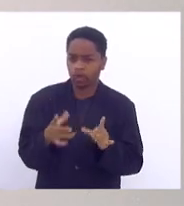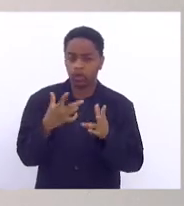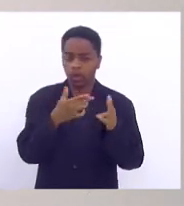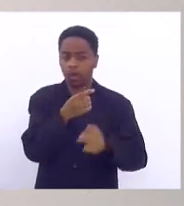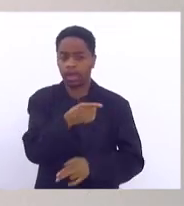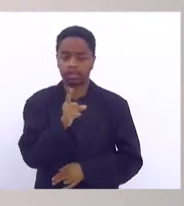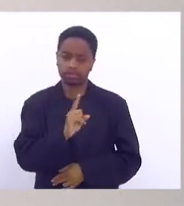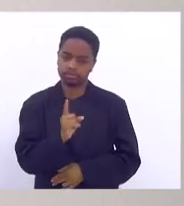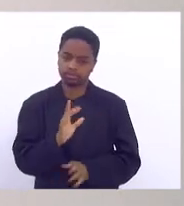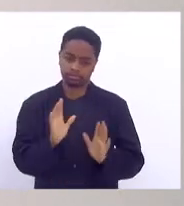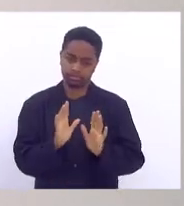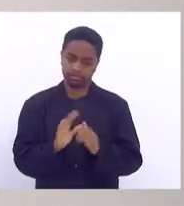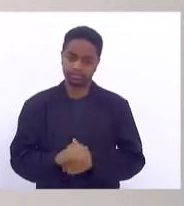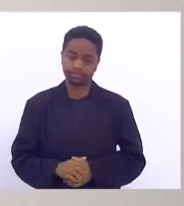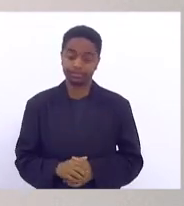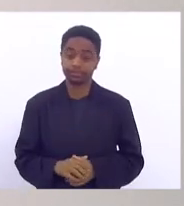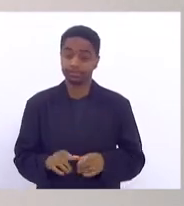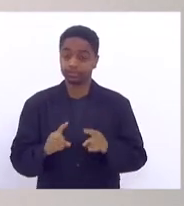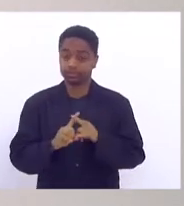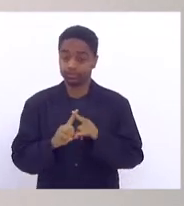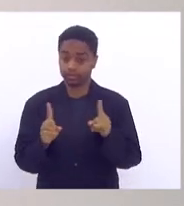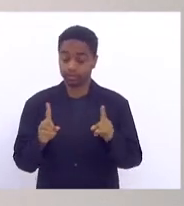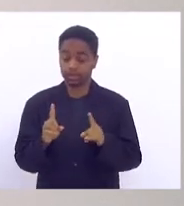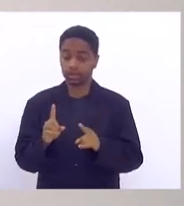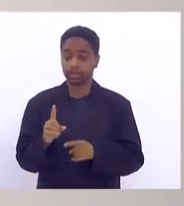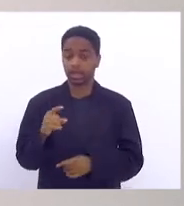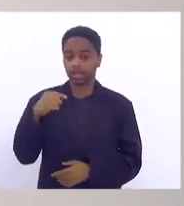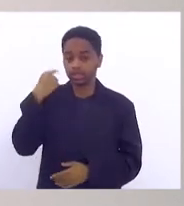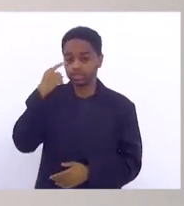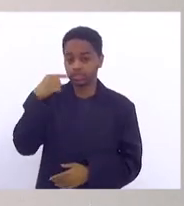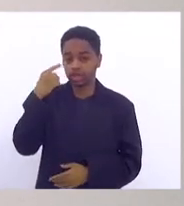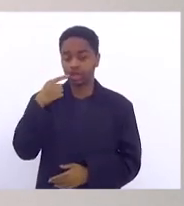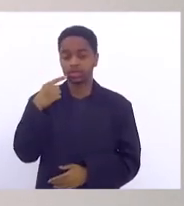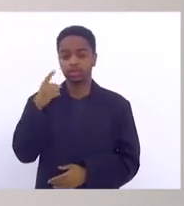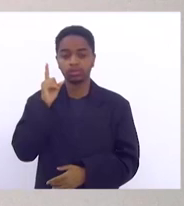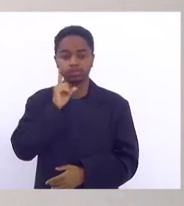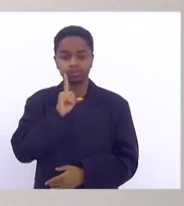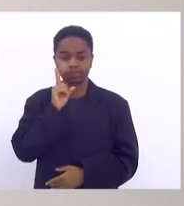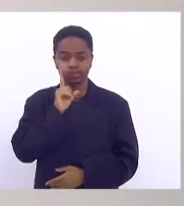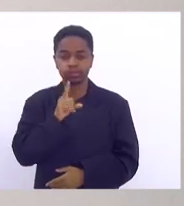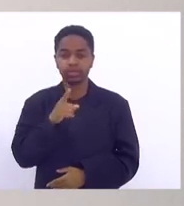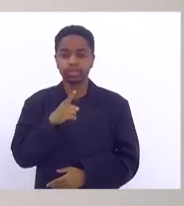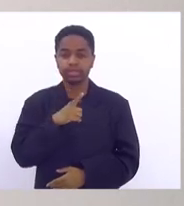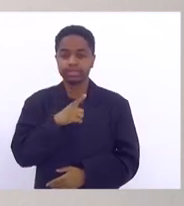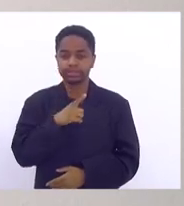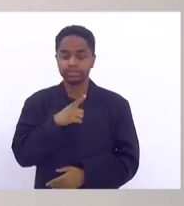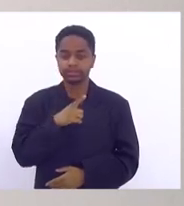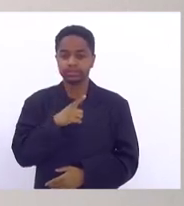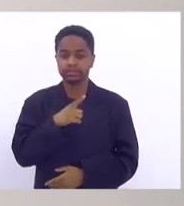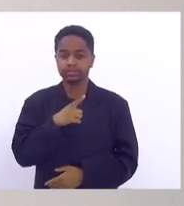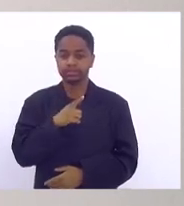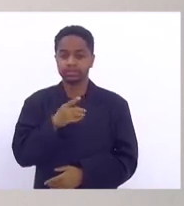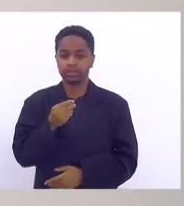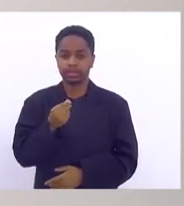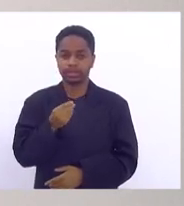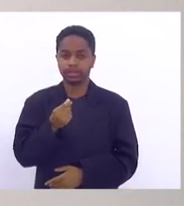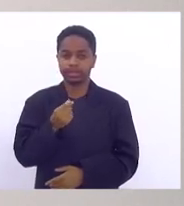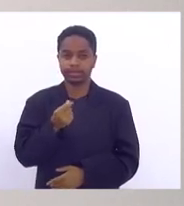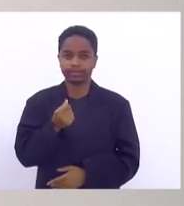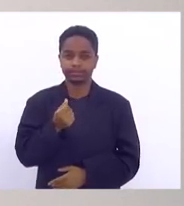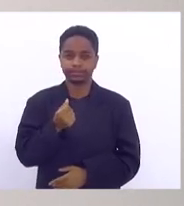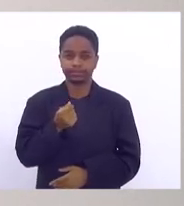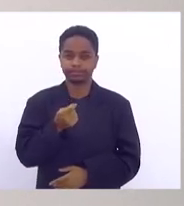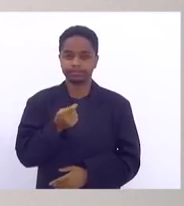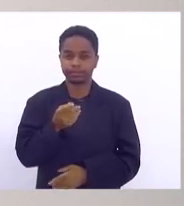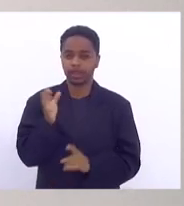sabido o direito estadunidense tem enorme eh